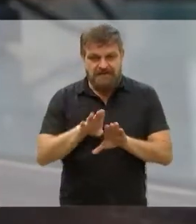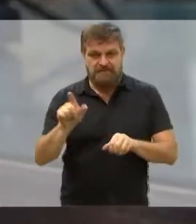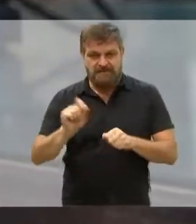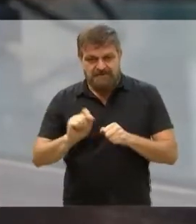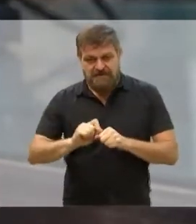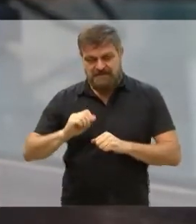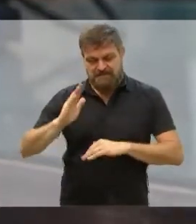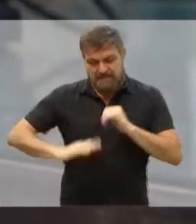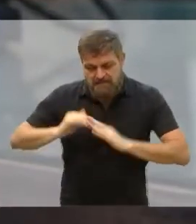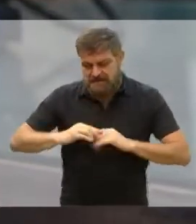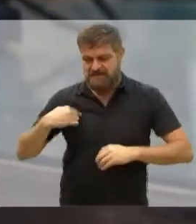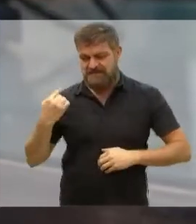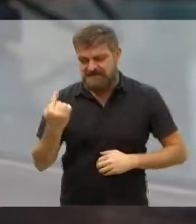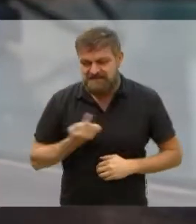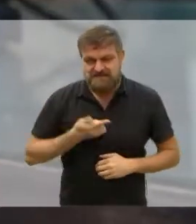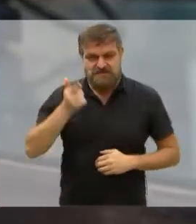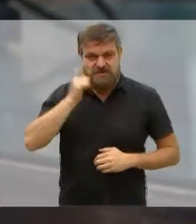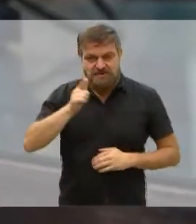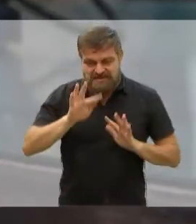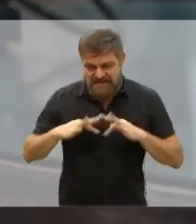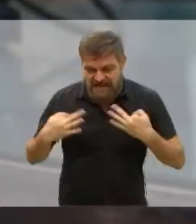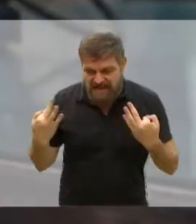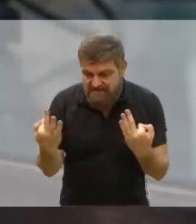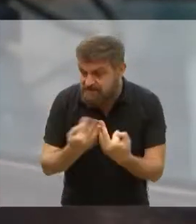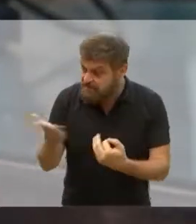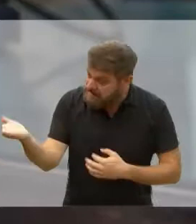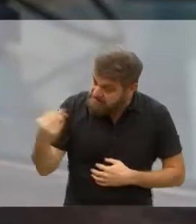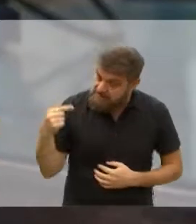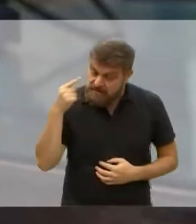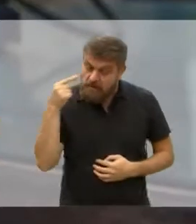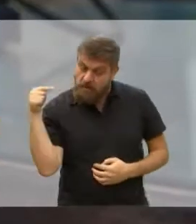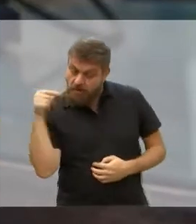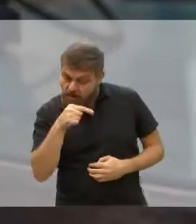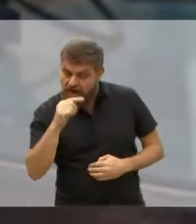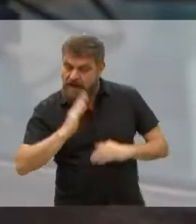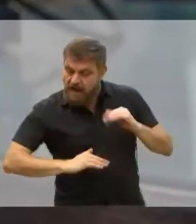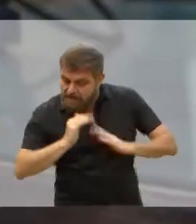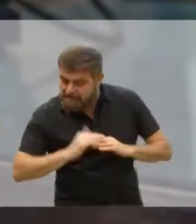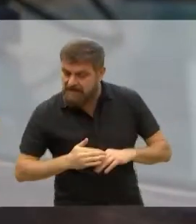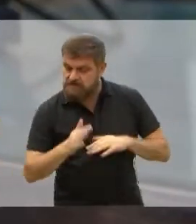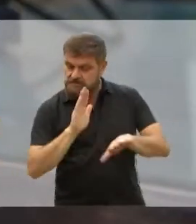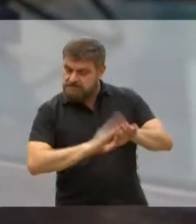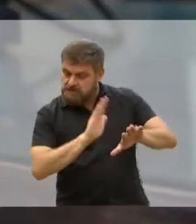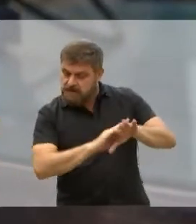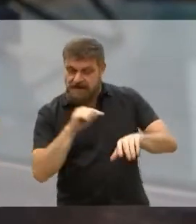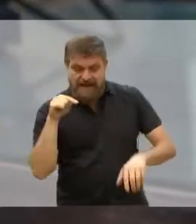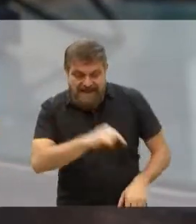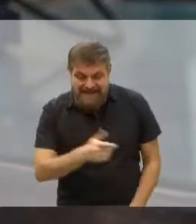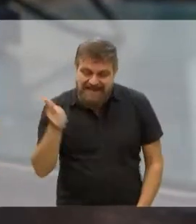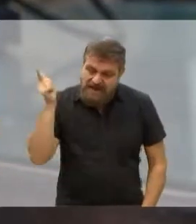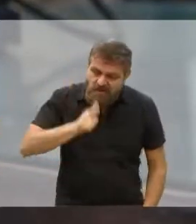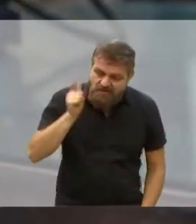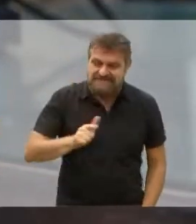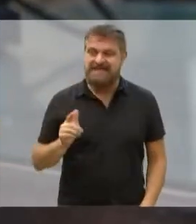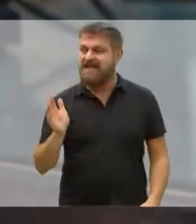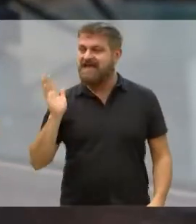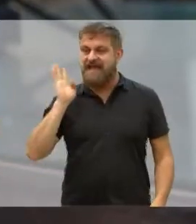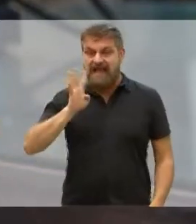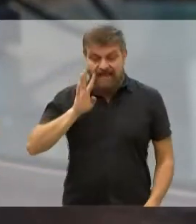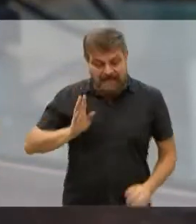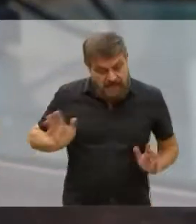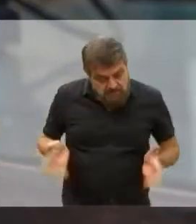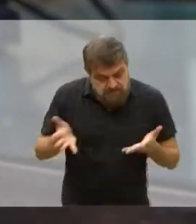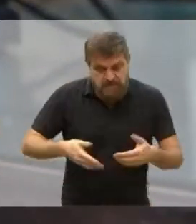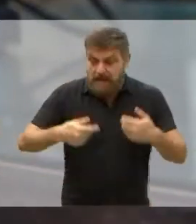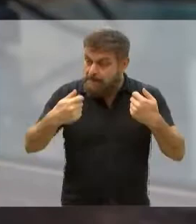acaba fazendo um movimento e aos poucos a gente vem trazendo a família para observar isso. Observar, entender que isso é